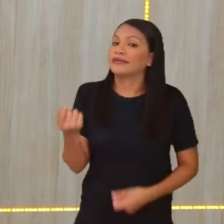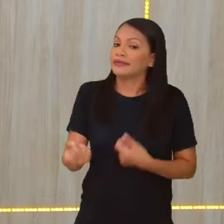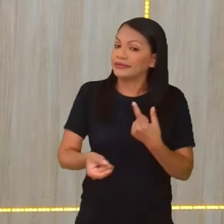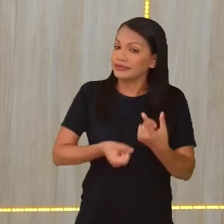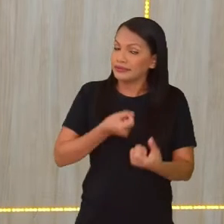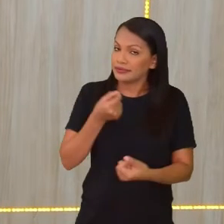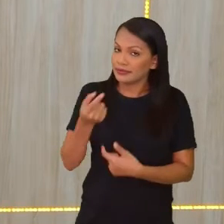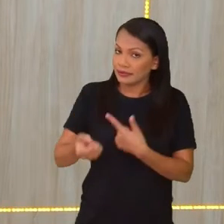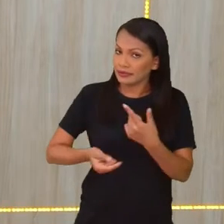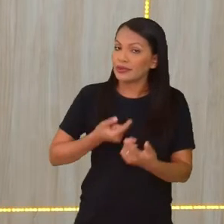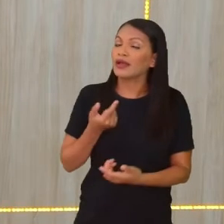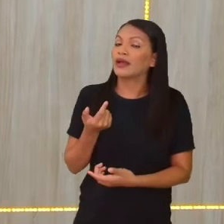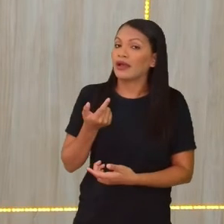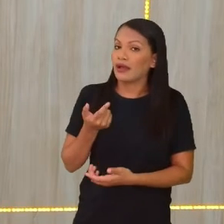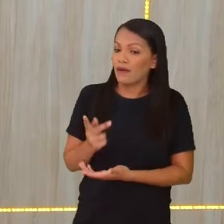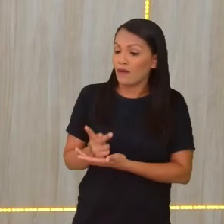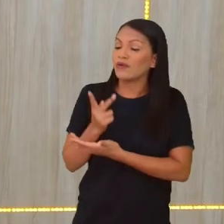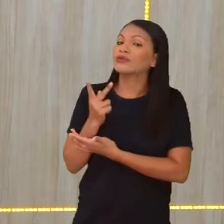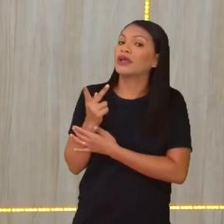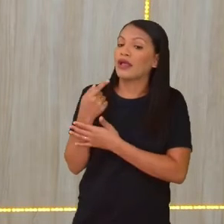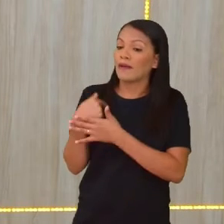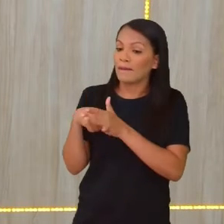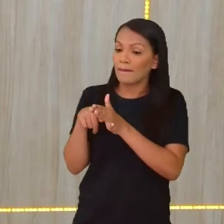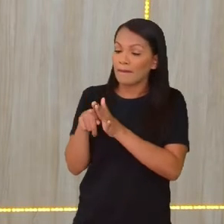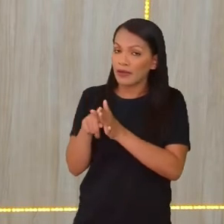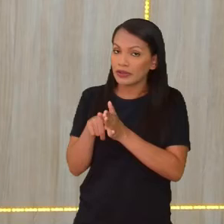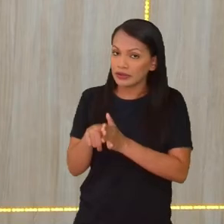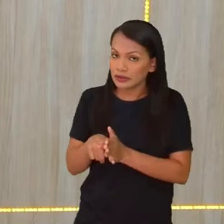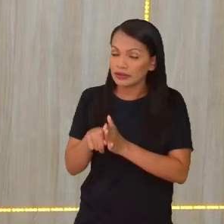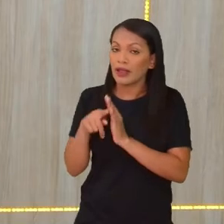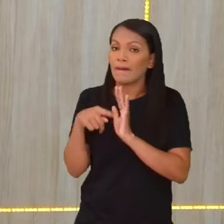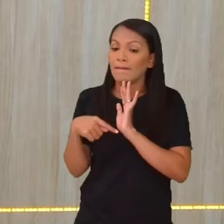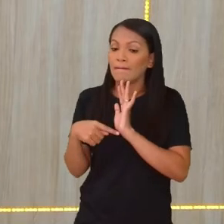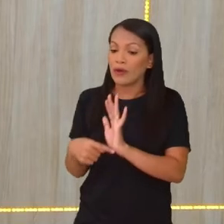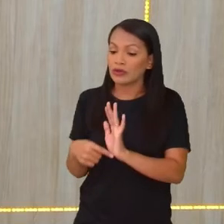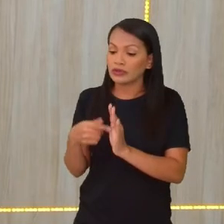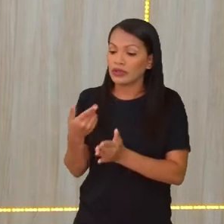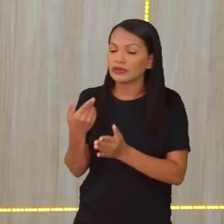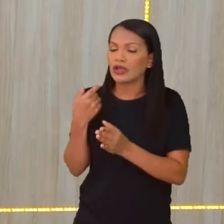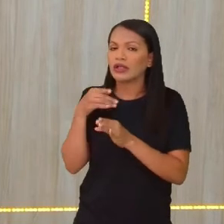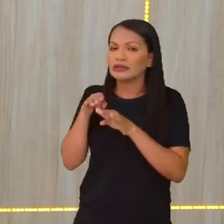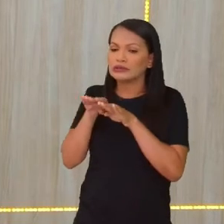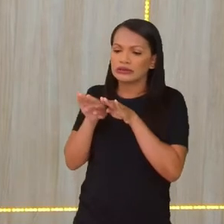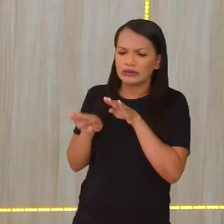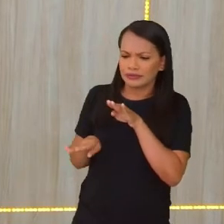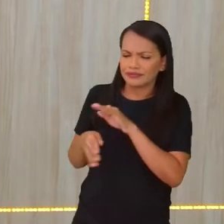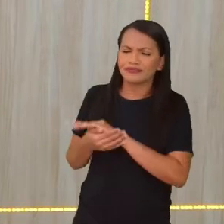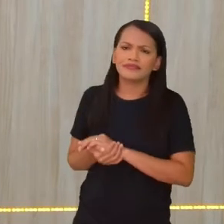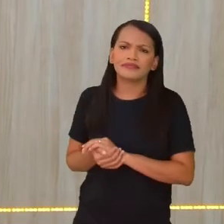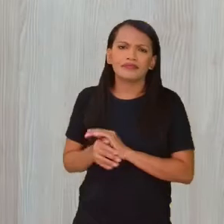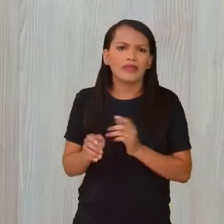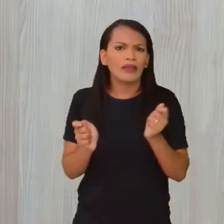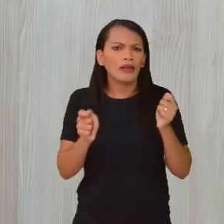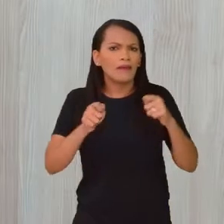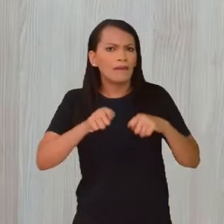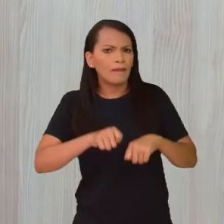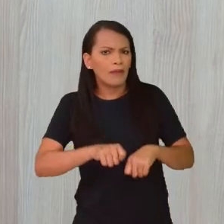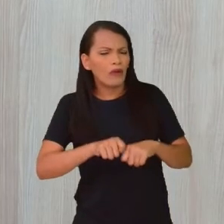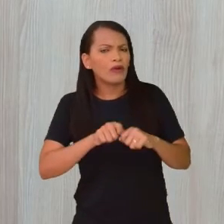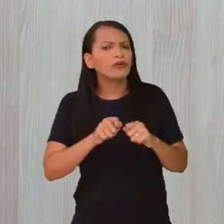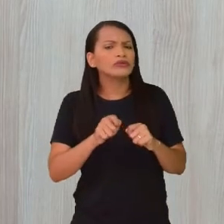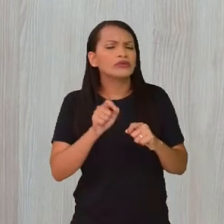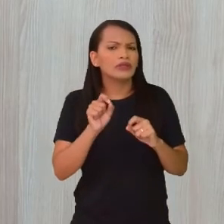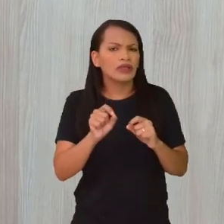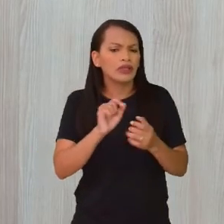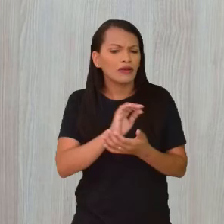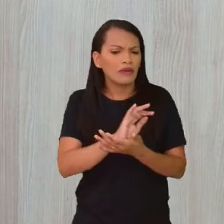essas pesquisas elas mostram essa questão dessa desigualdade, né? Diga lá, professora. A gente pode até falar sobre racismo